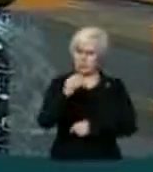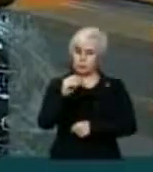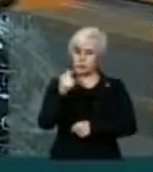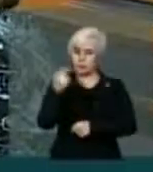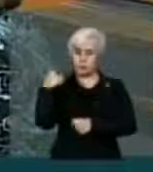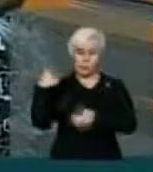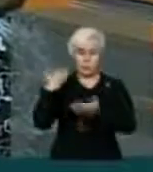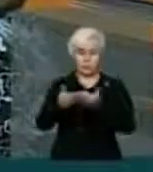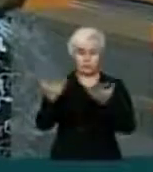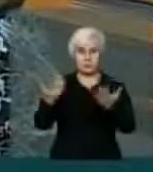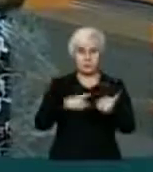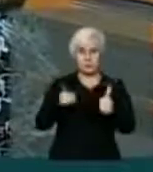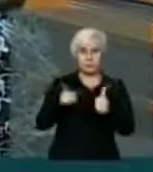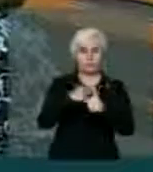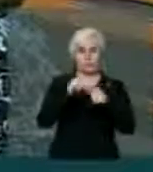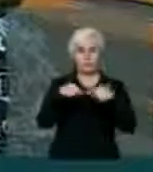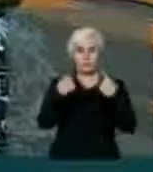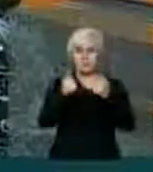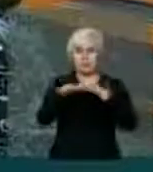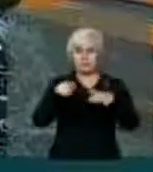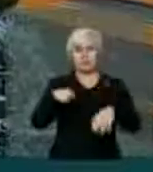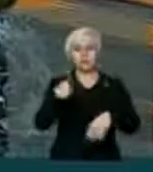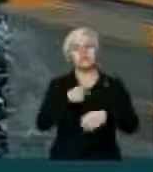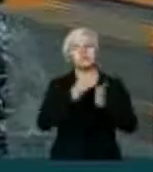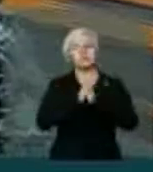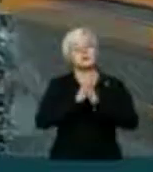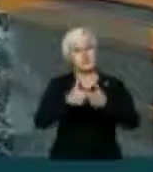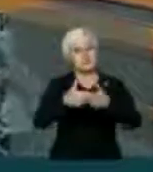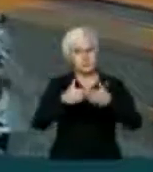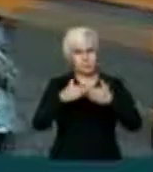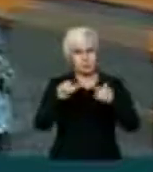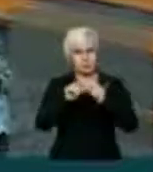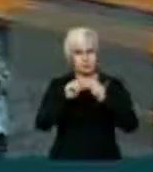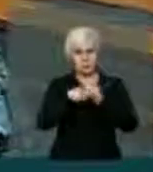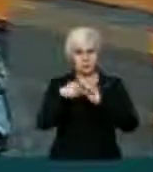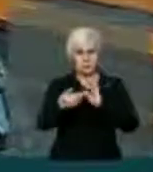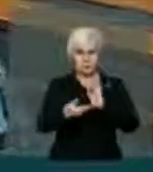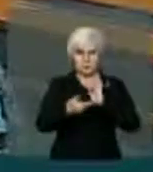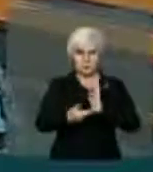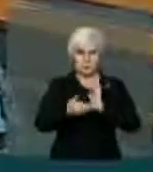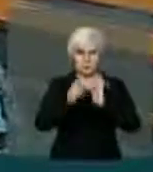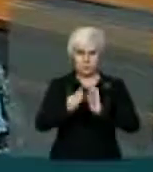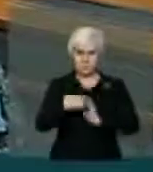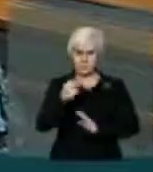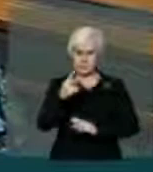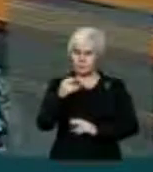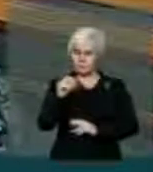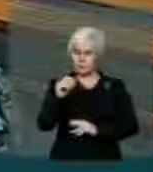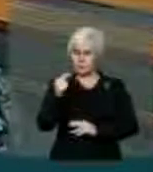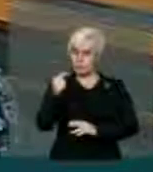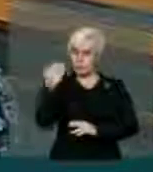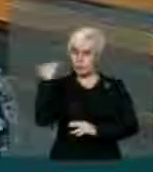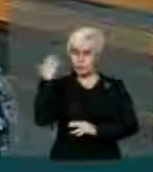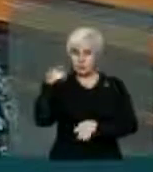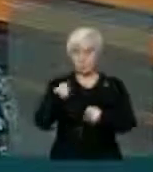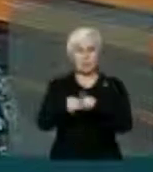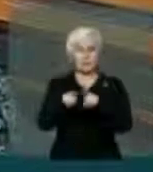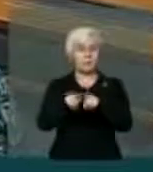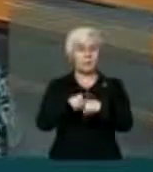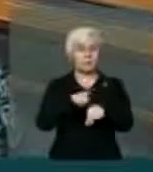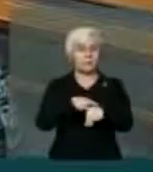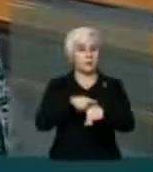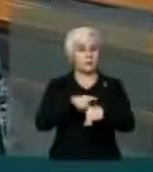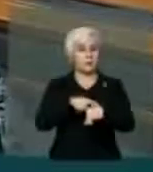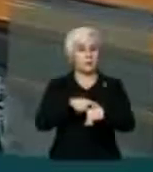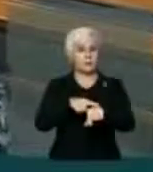foi a primeira audiência pública que requeremos e que foi realizada nessa casa, e que daquela vez também não